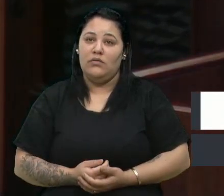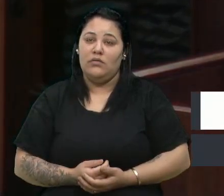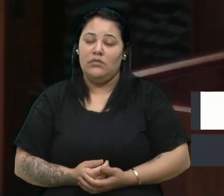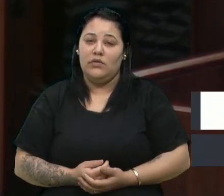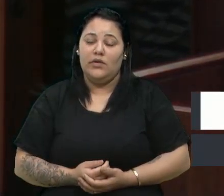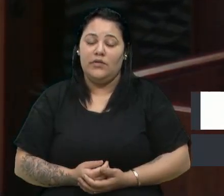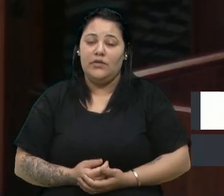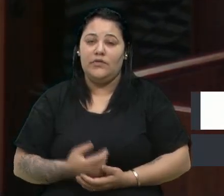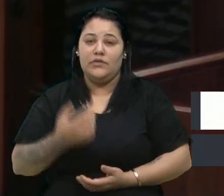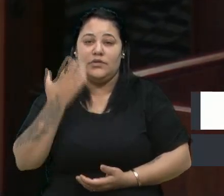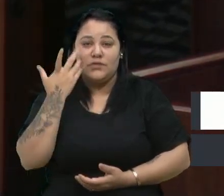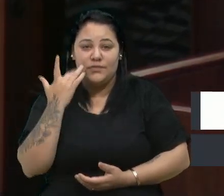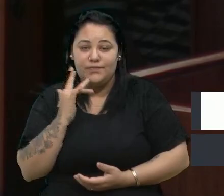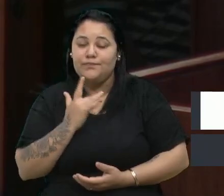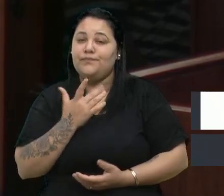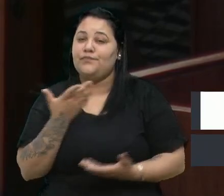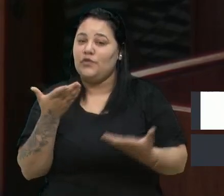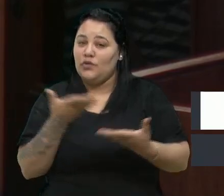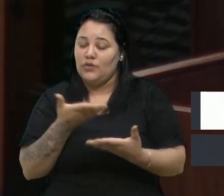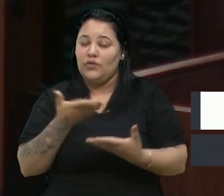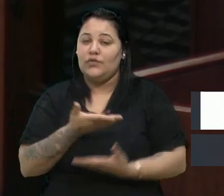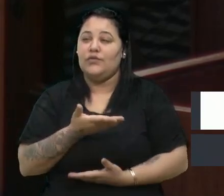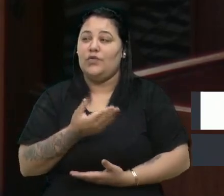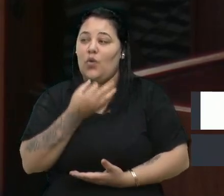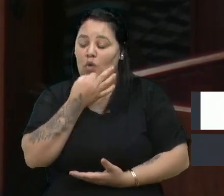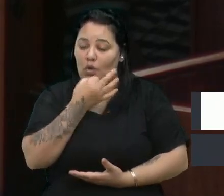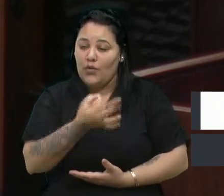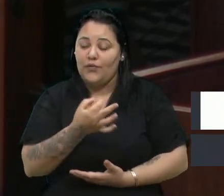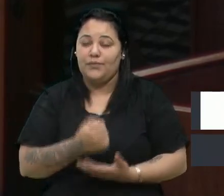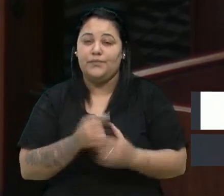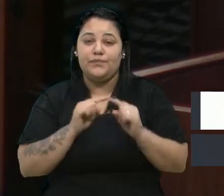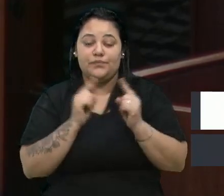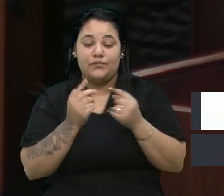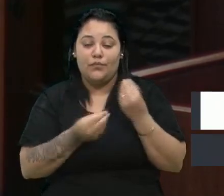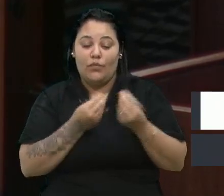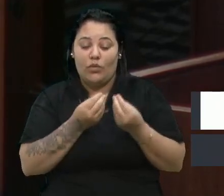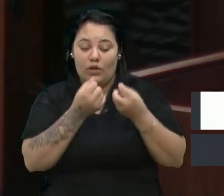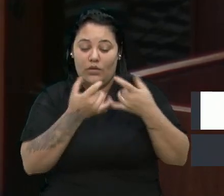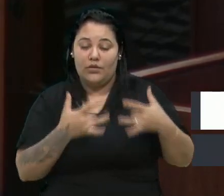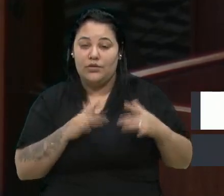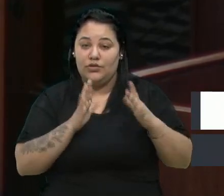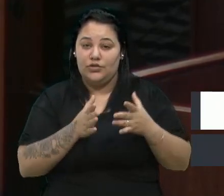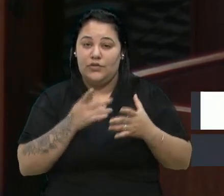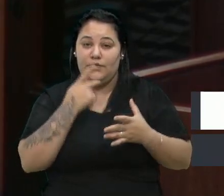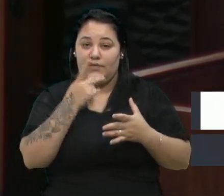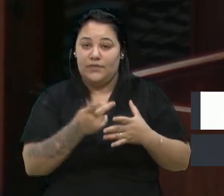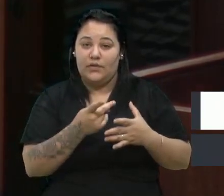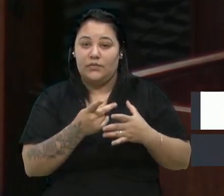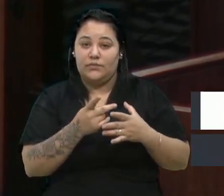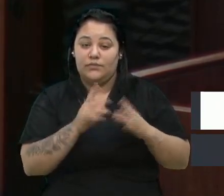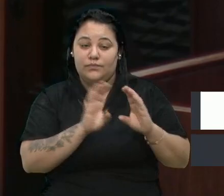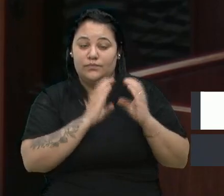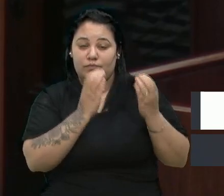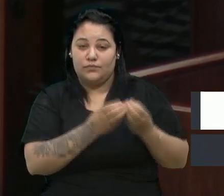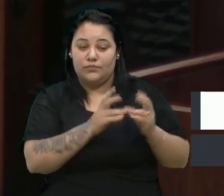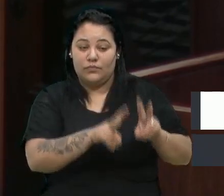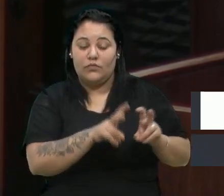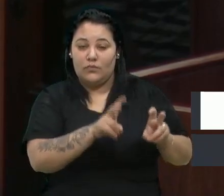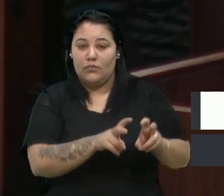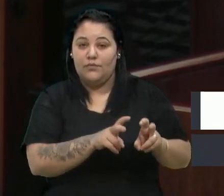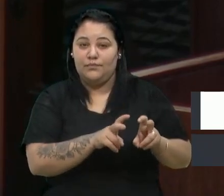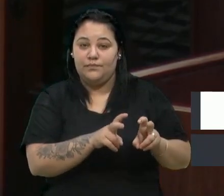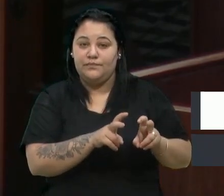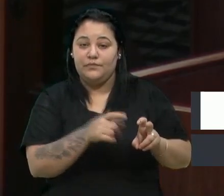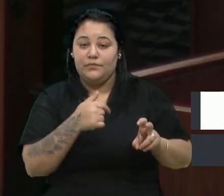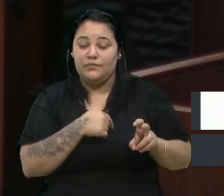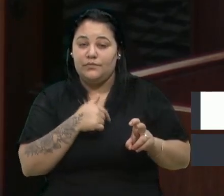inadmissível. Mas, como eu disse, já passo para a comunidade de São Roque, Fazenda Souza, que está me ouvindo, que